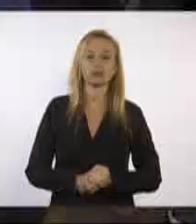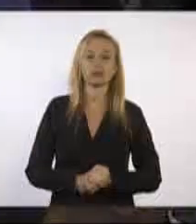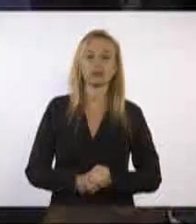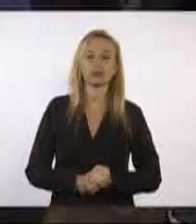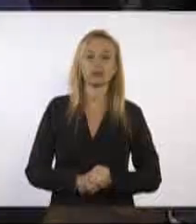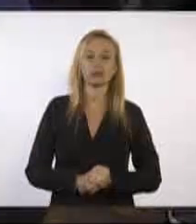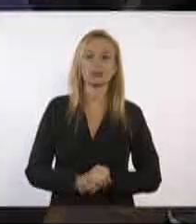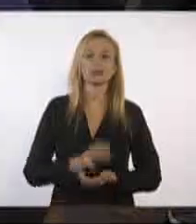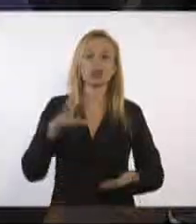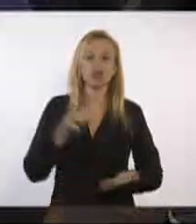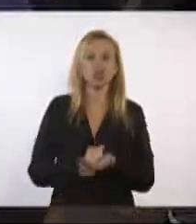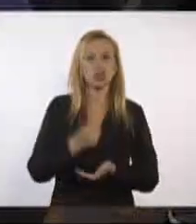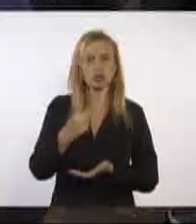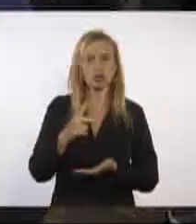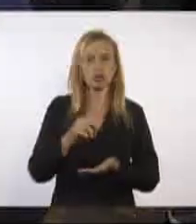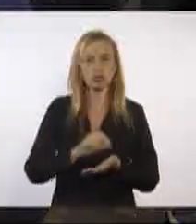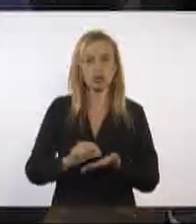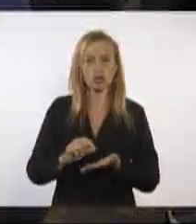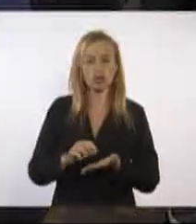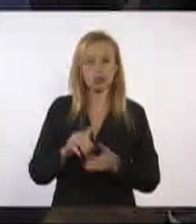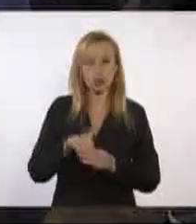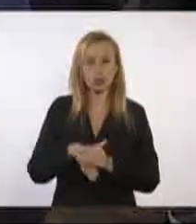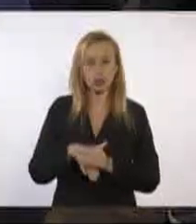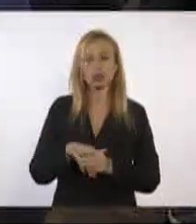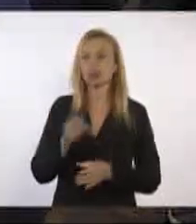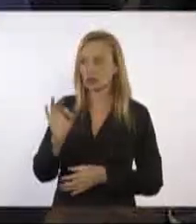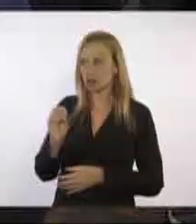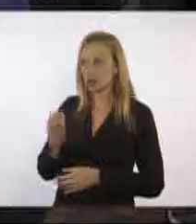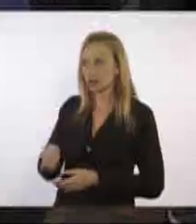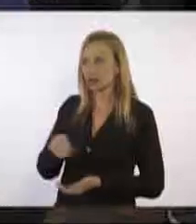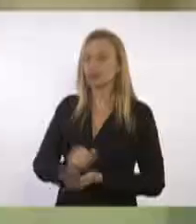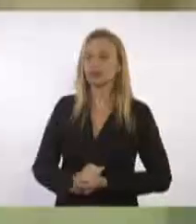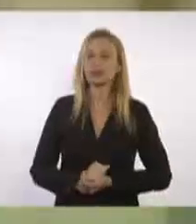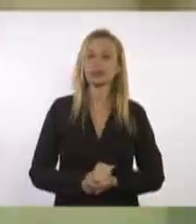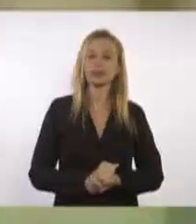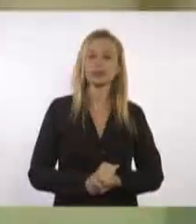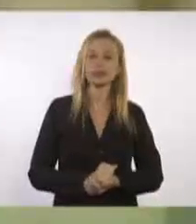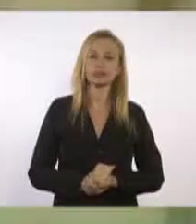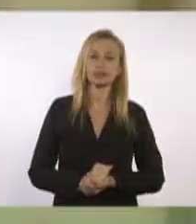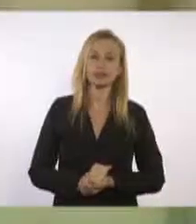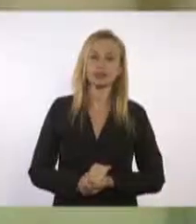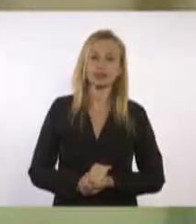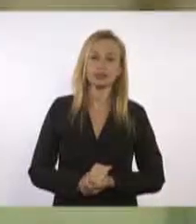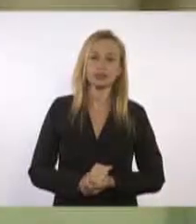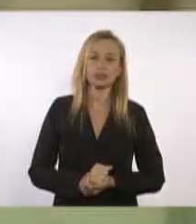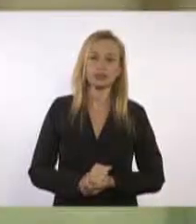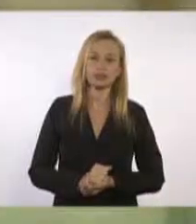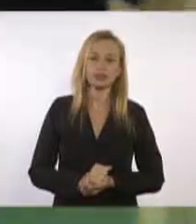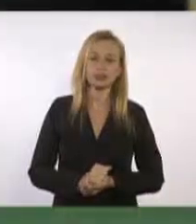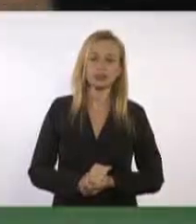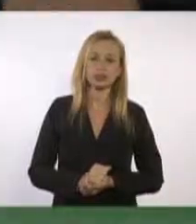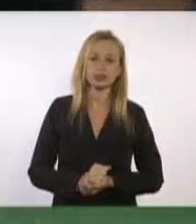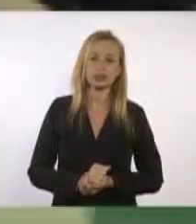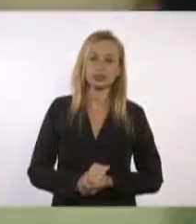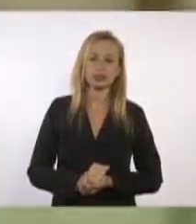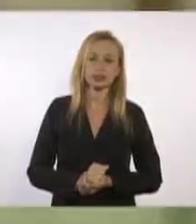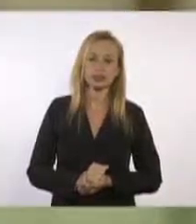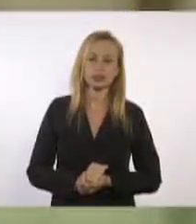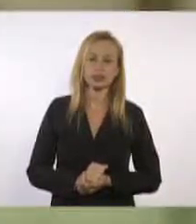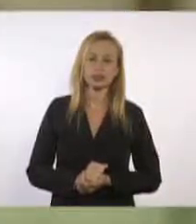Registre o seu voto. Por favor. Então, por 1, 2, votei